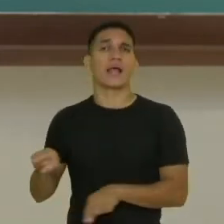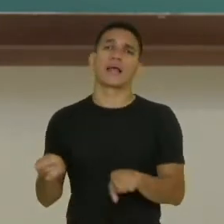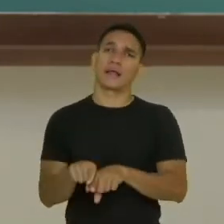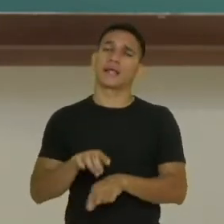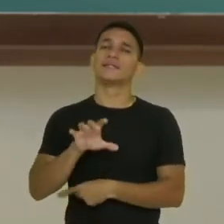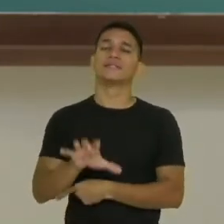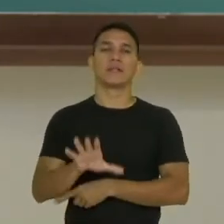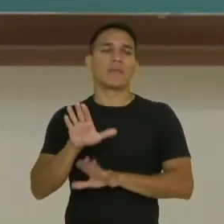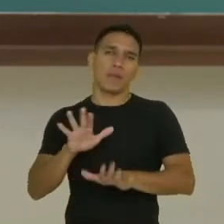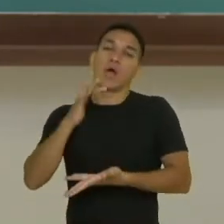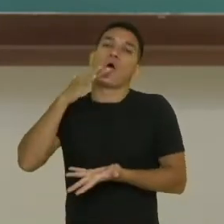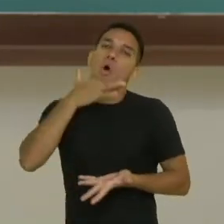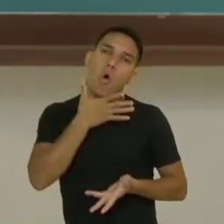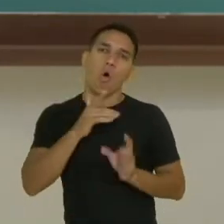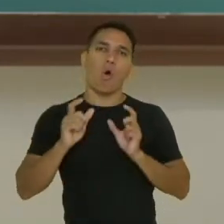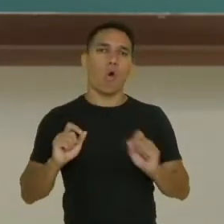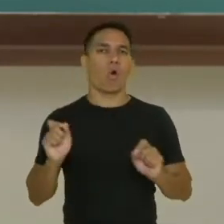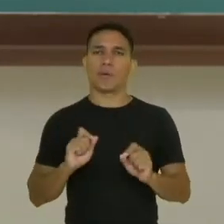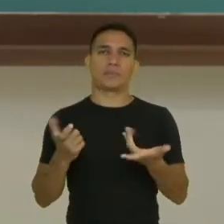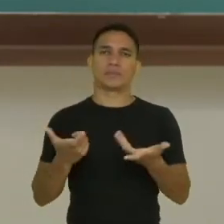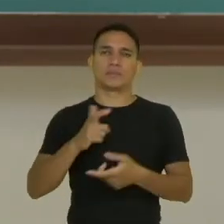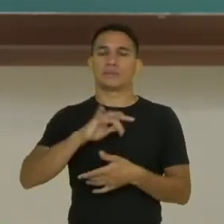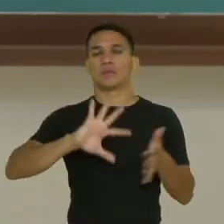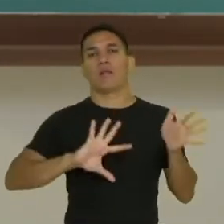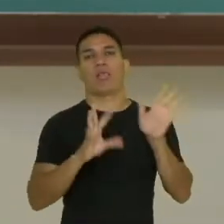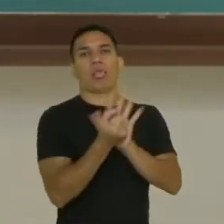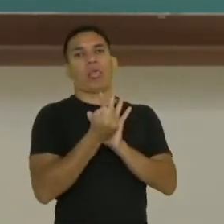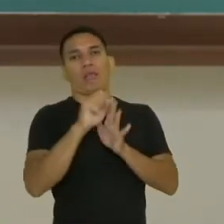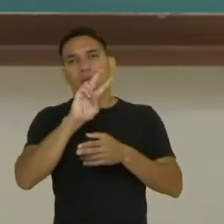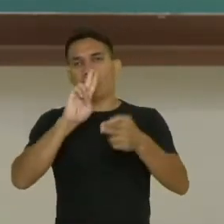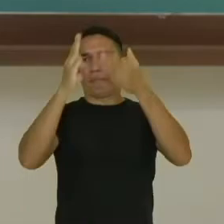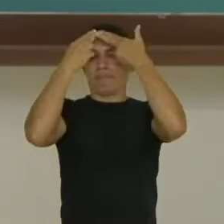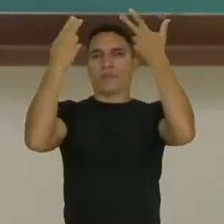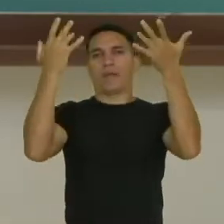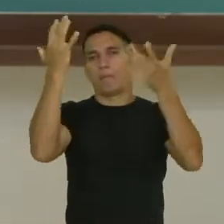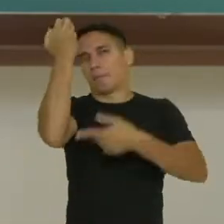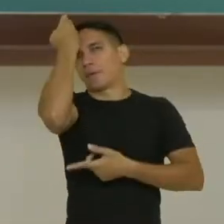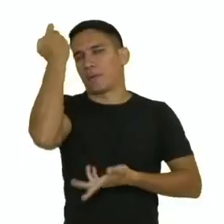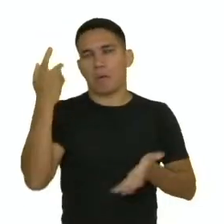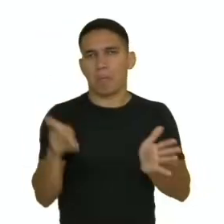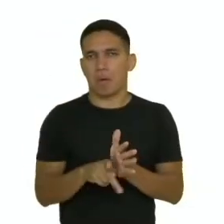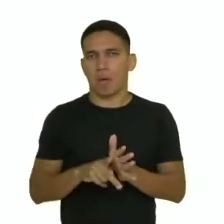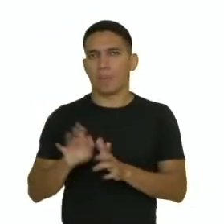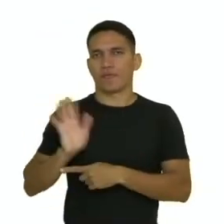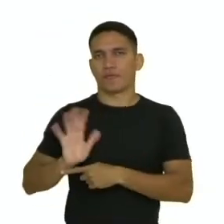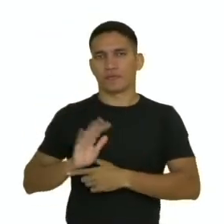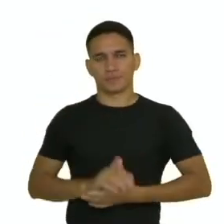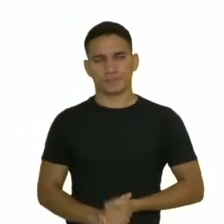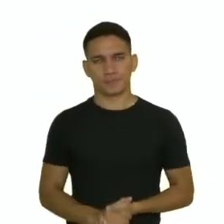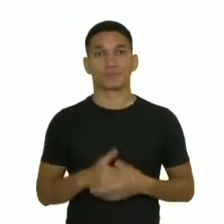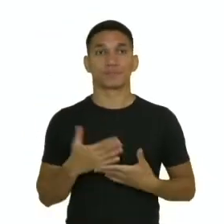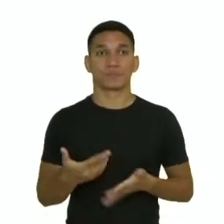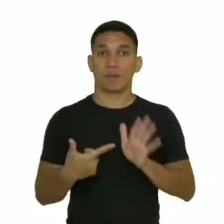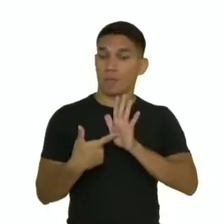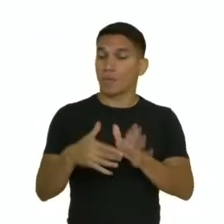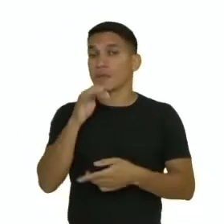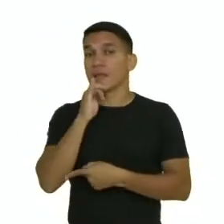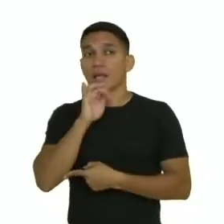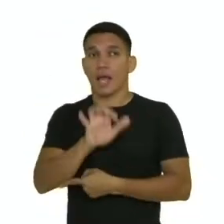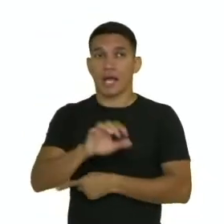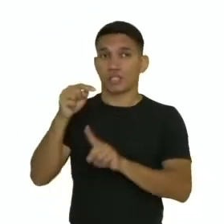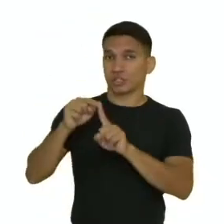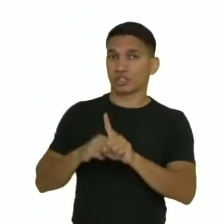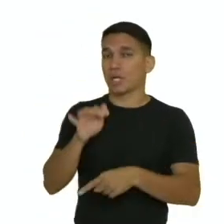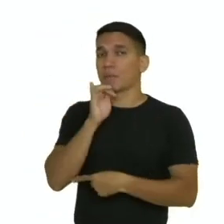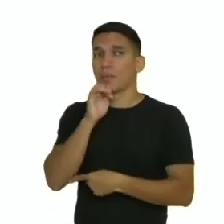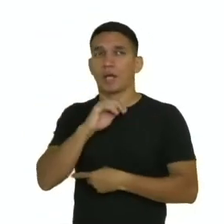lógico que fugindo de qualquer estereótipo mostrado nos filmes. Exemplos desse tipo de cidade globais são